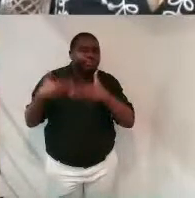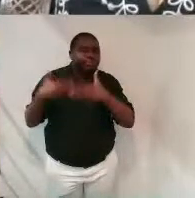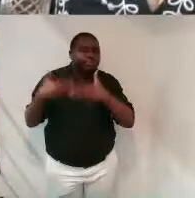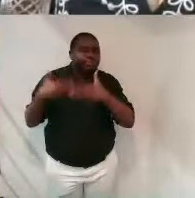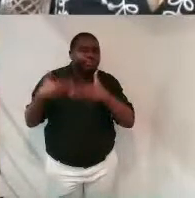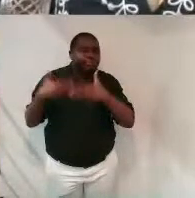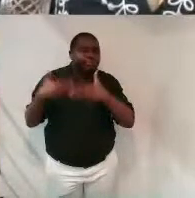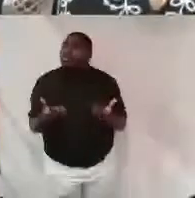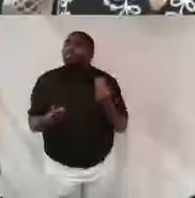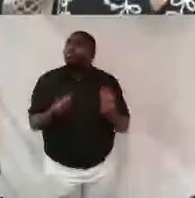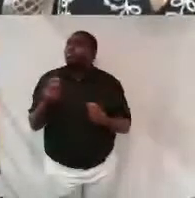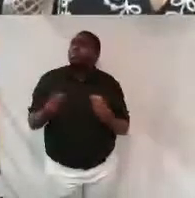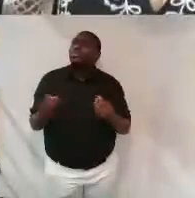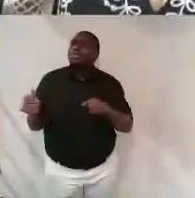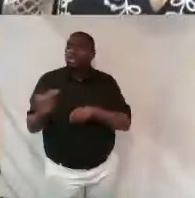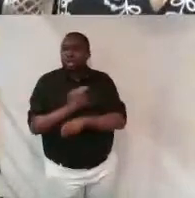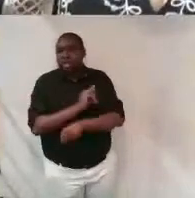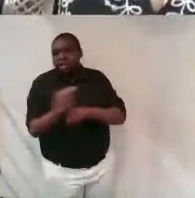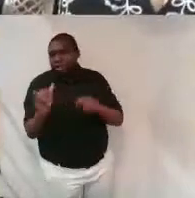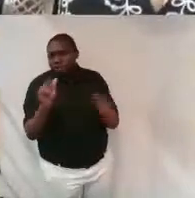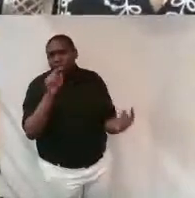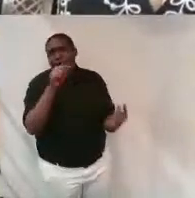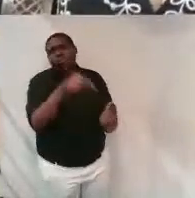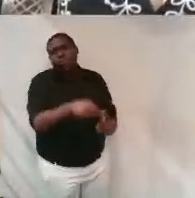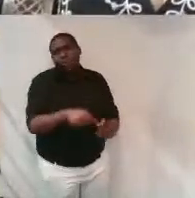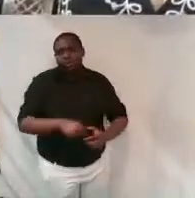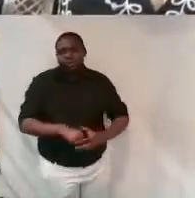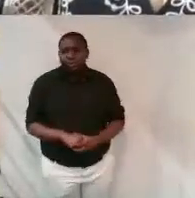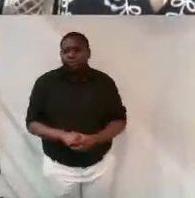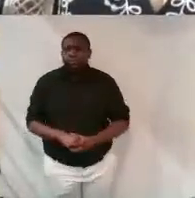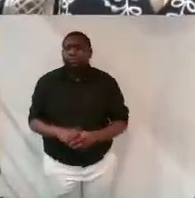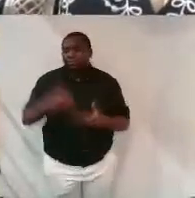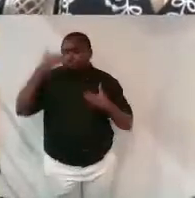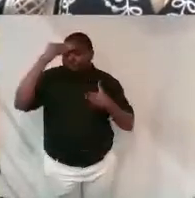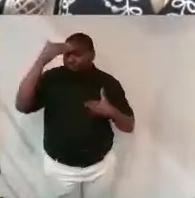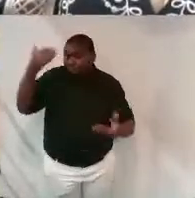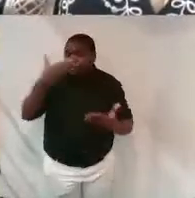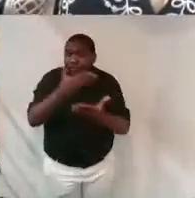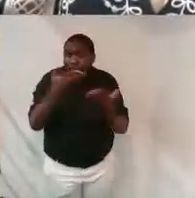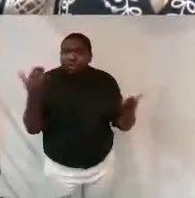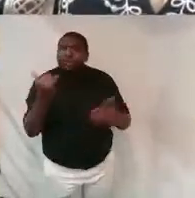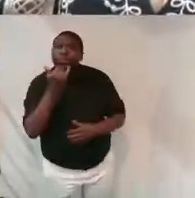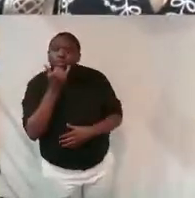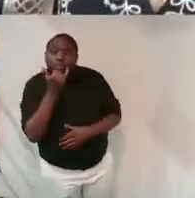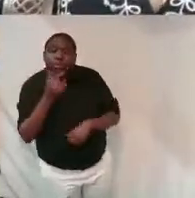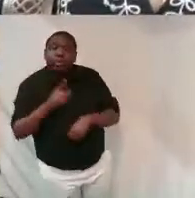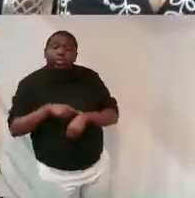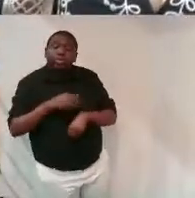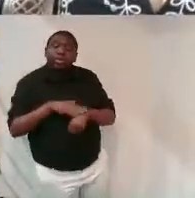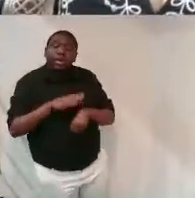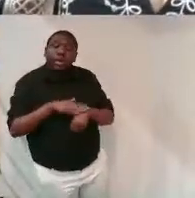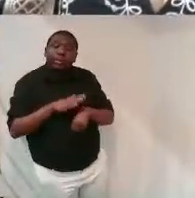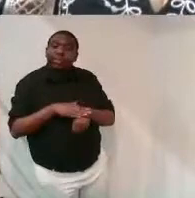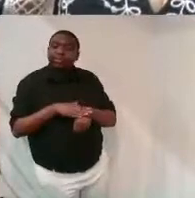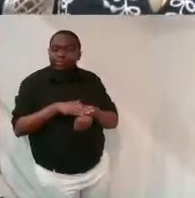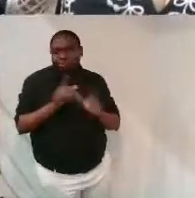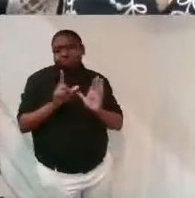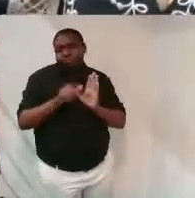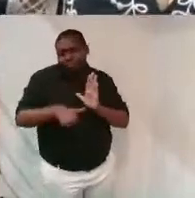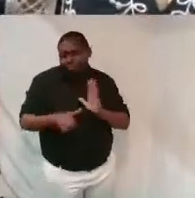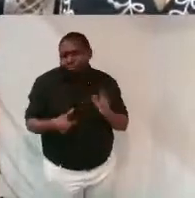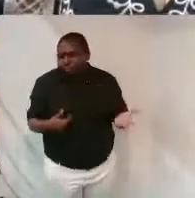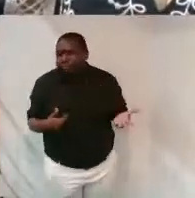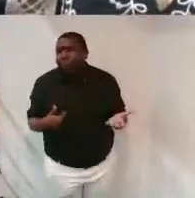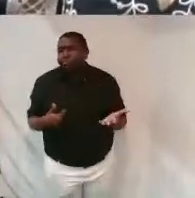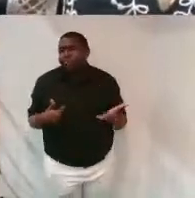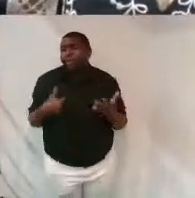de forma estratégica e articulada. Agradeço a todos, peço desculpa por ter extrapolado o meu tempo e desejo